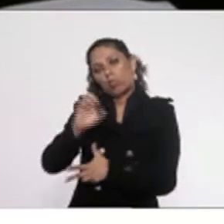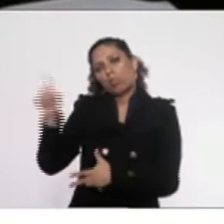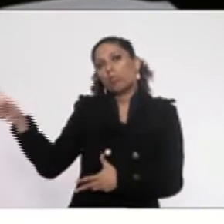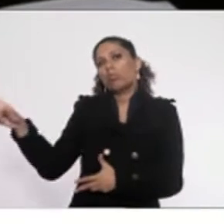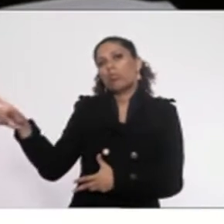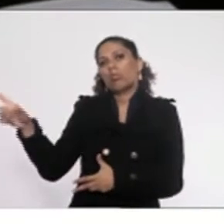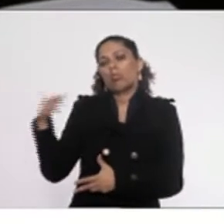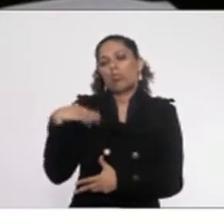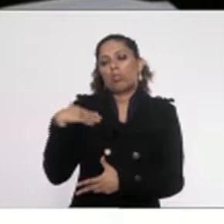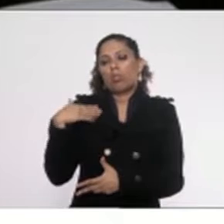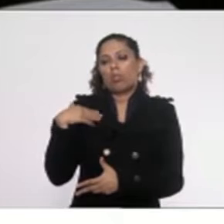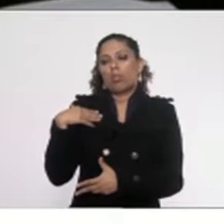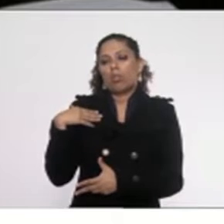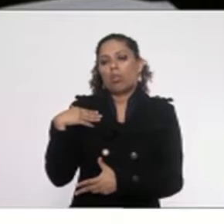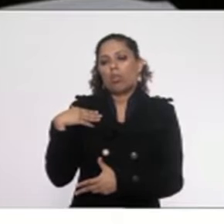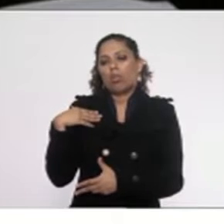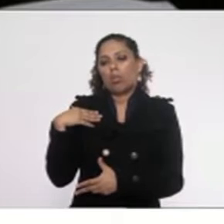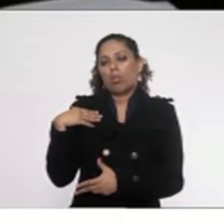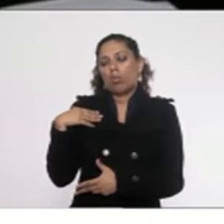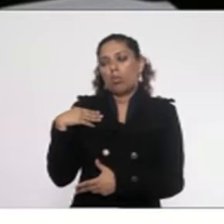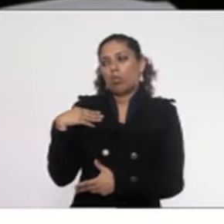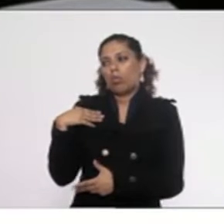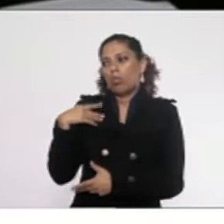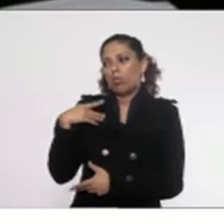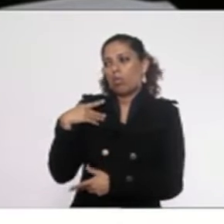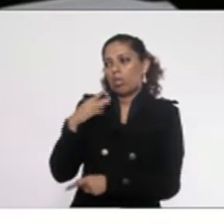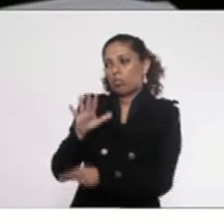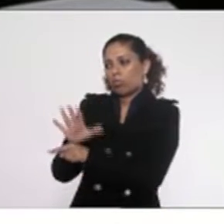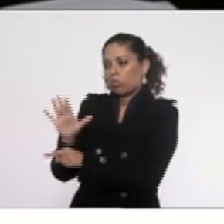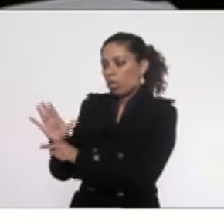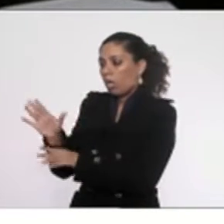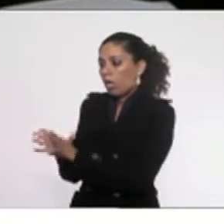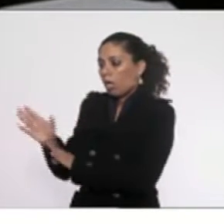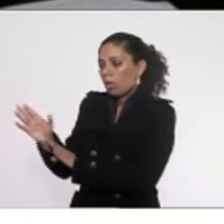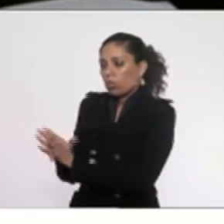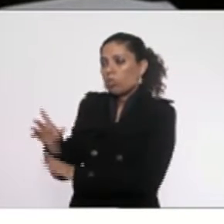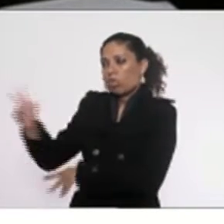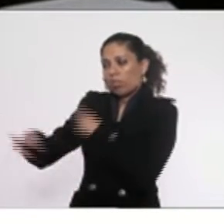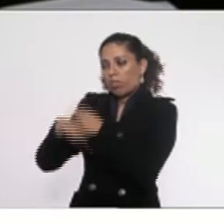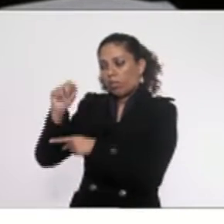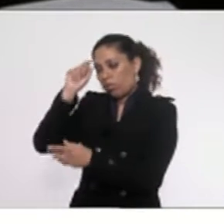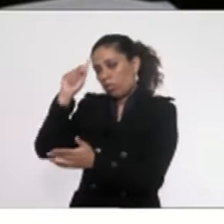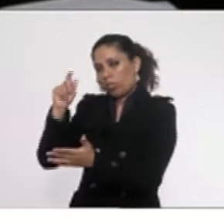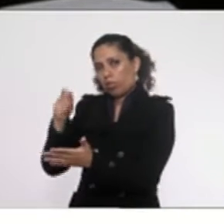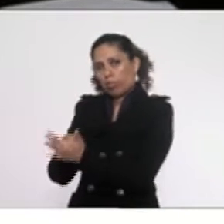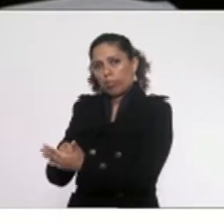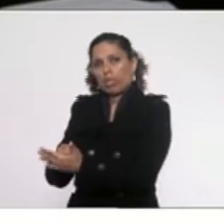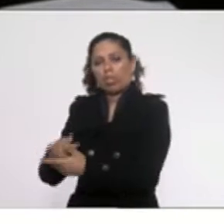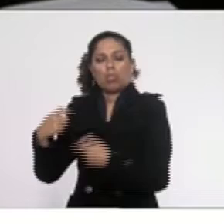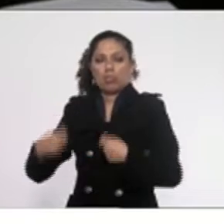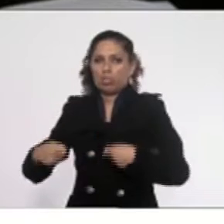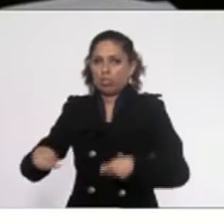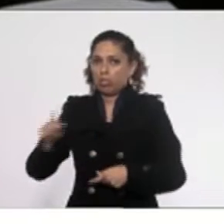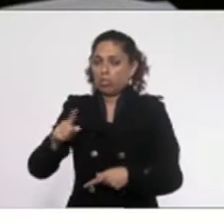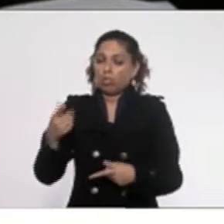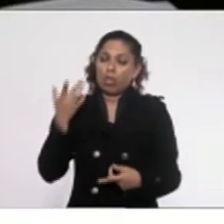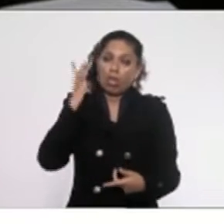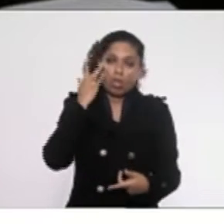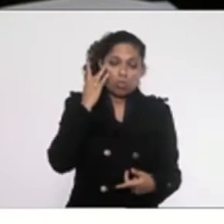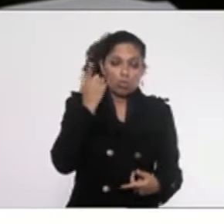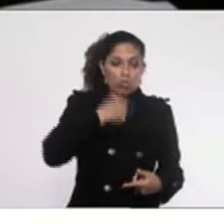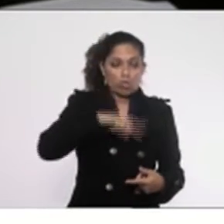Executivo. Eu não estou aqui querendo sugerir o pagamento. O que eu estou apenas dizendo é o seguinte: não é possível a